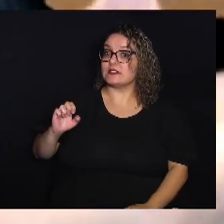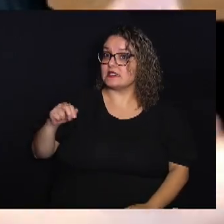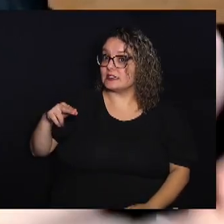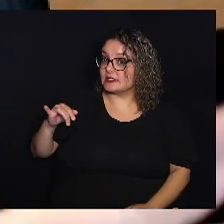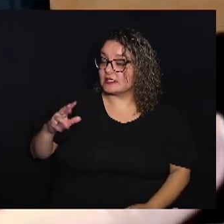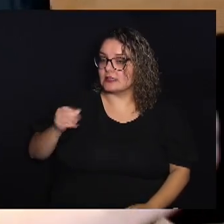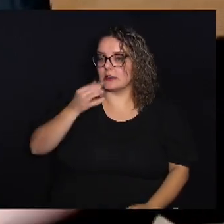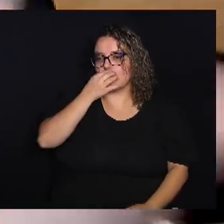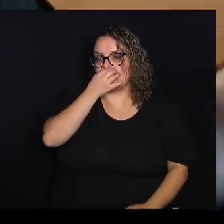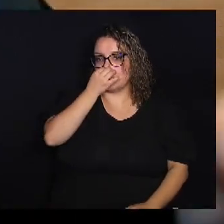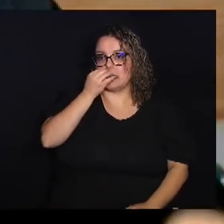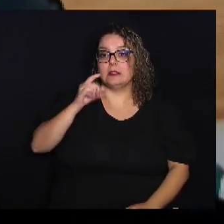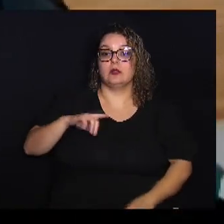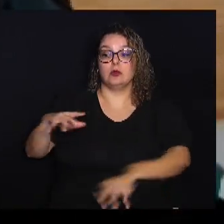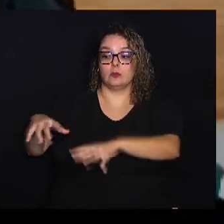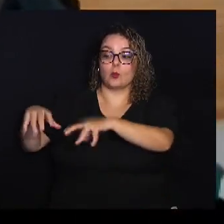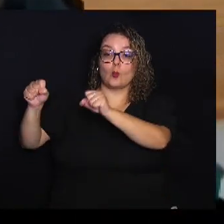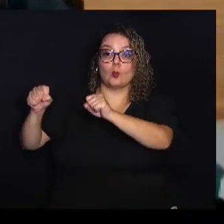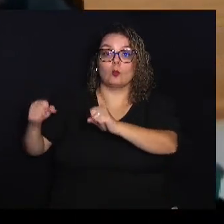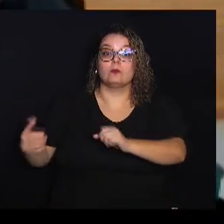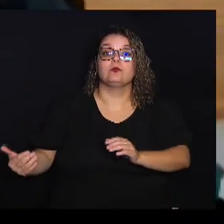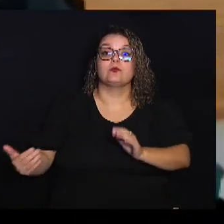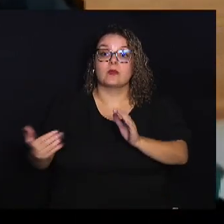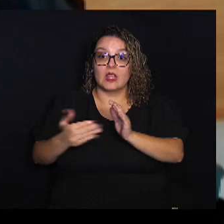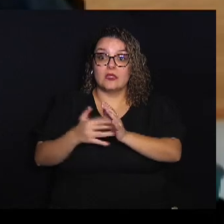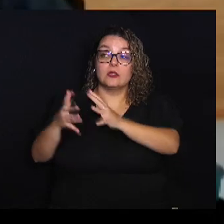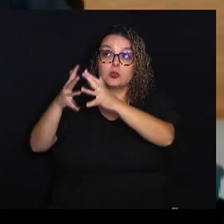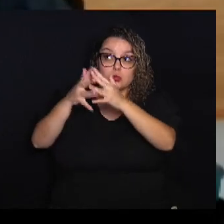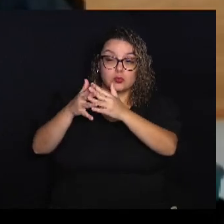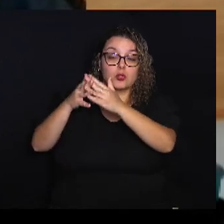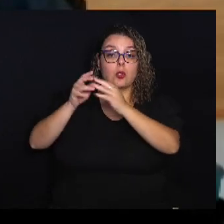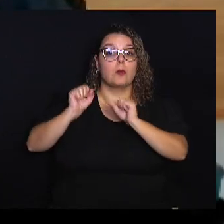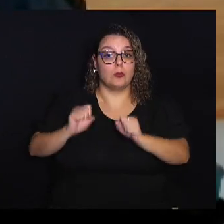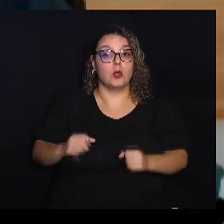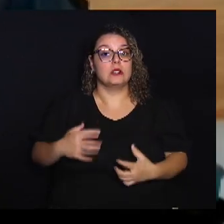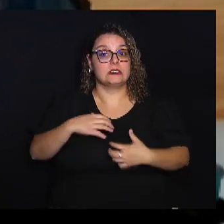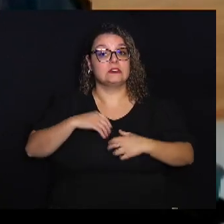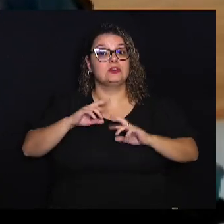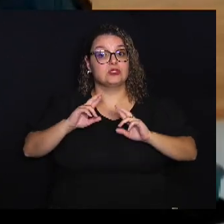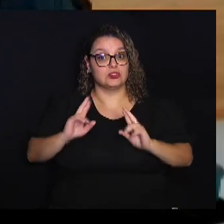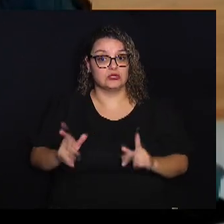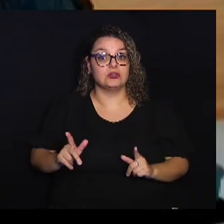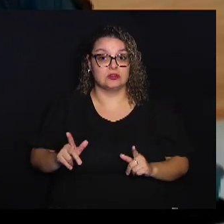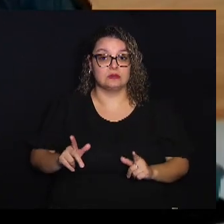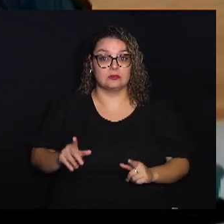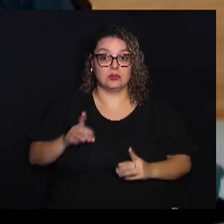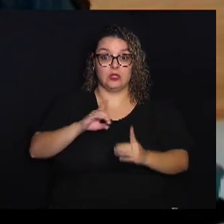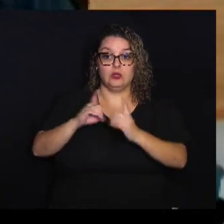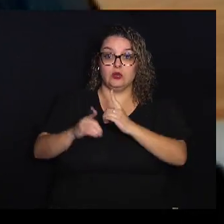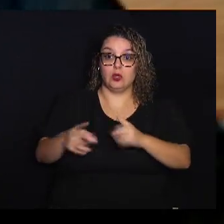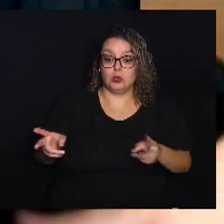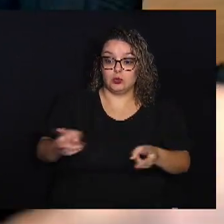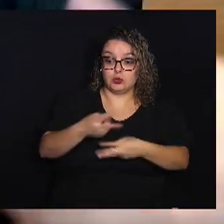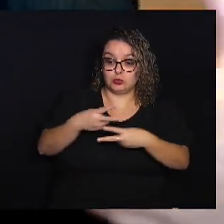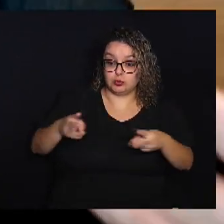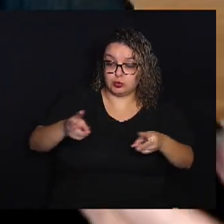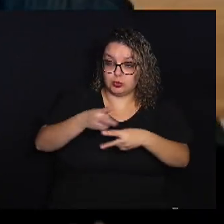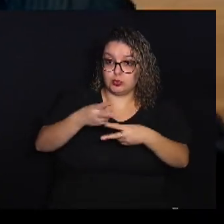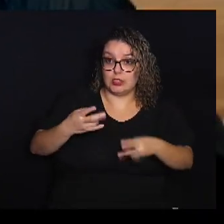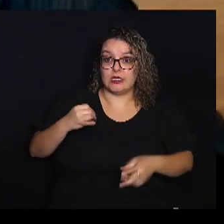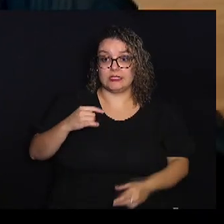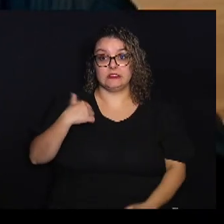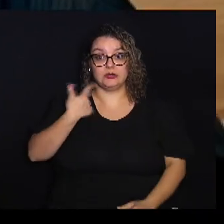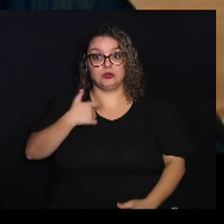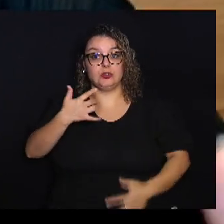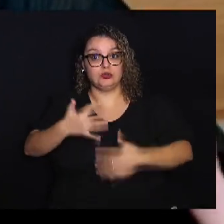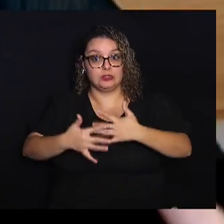acaba tendo mais seca. Até mesmo os Estados Unidos podem sentir a diferença devido à dinâmica dos ventos, porque se nós